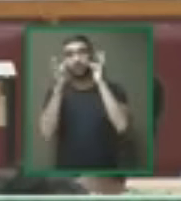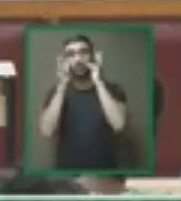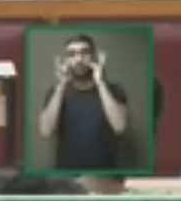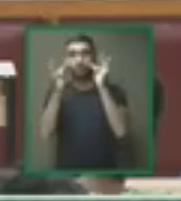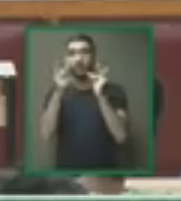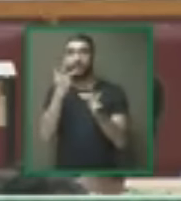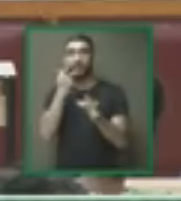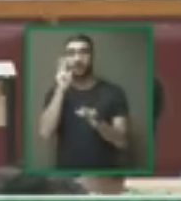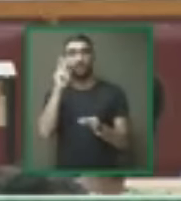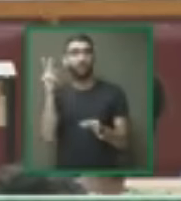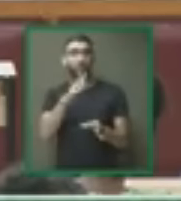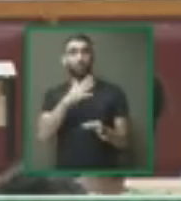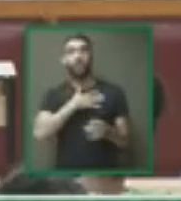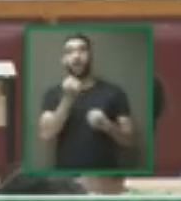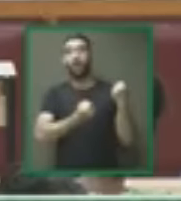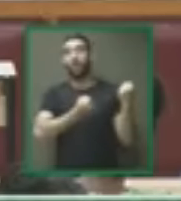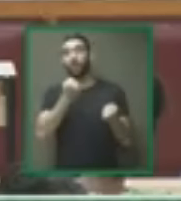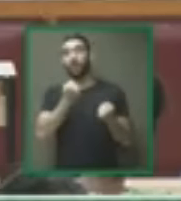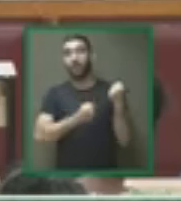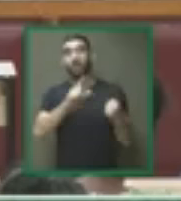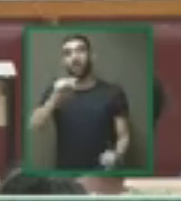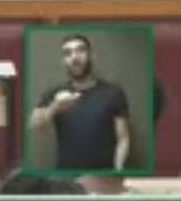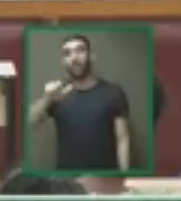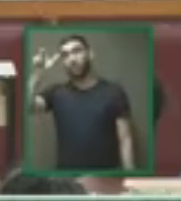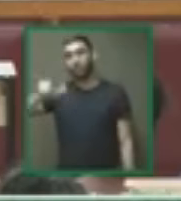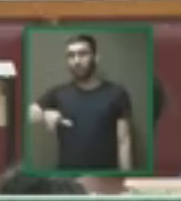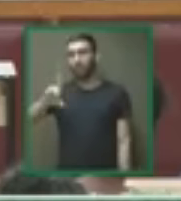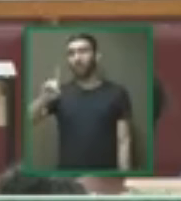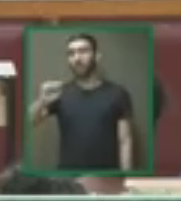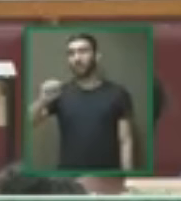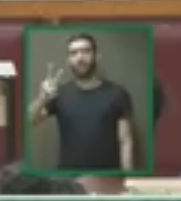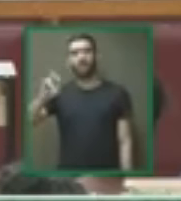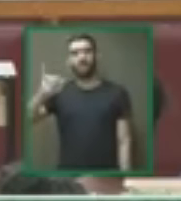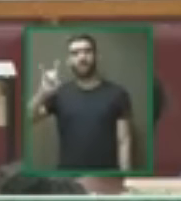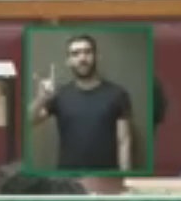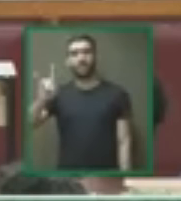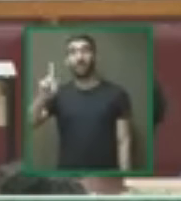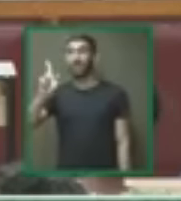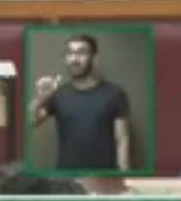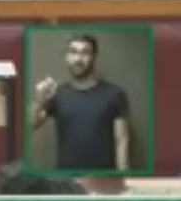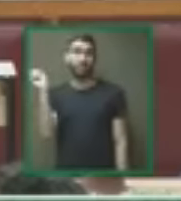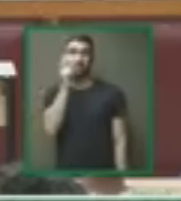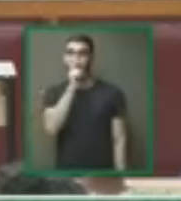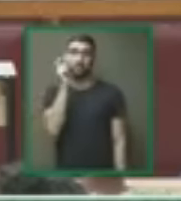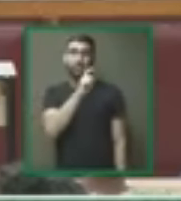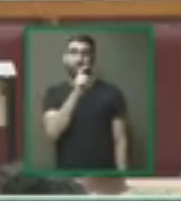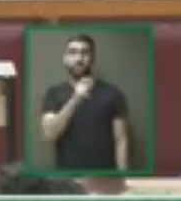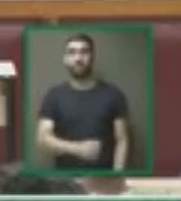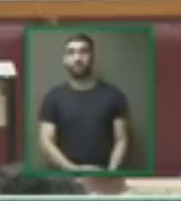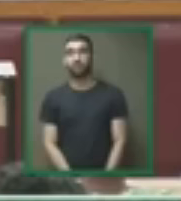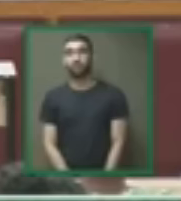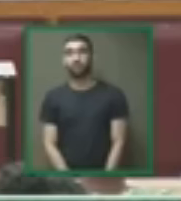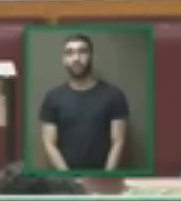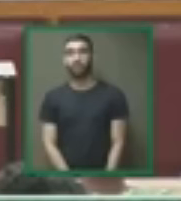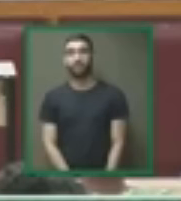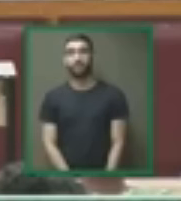que viu o meu carro lá, também é o David que mente. Não, desculpe a palavra, mas ele mente. Certo.